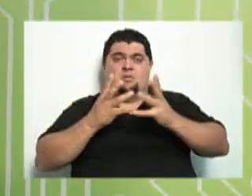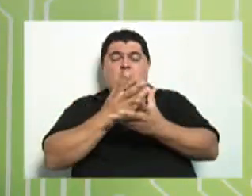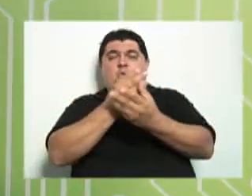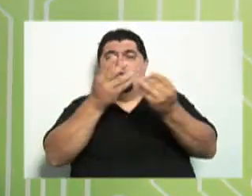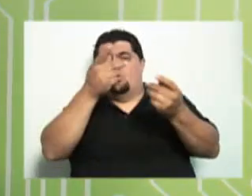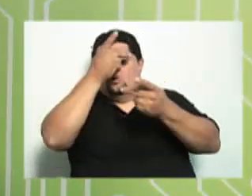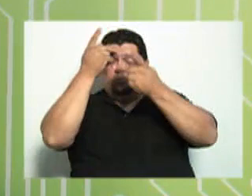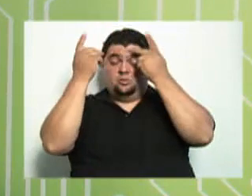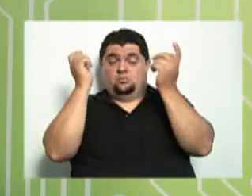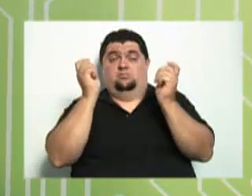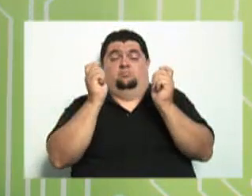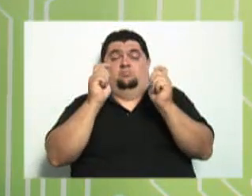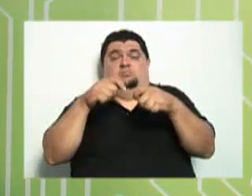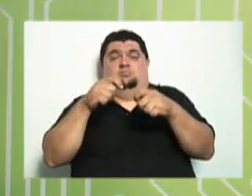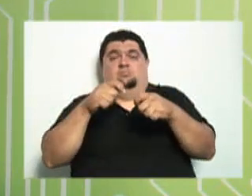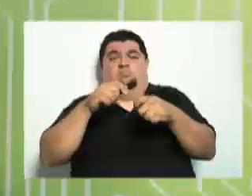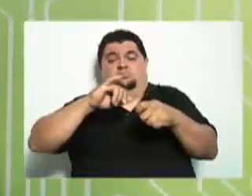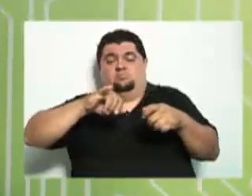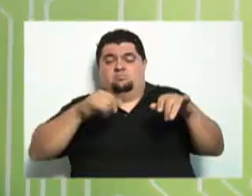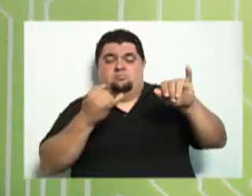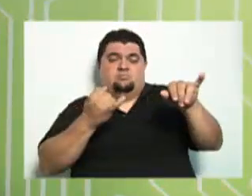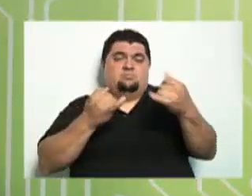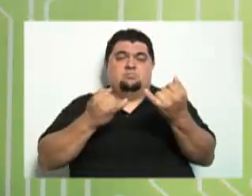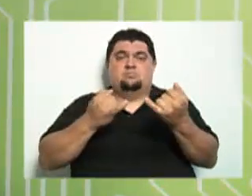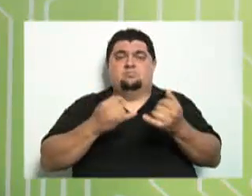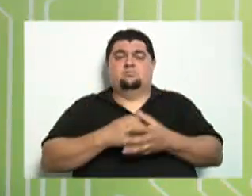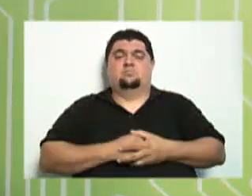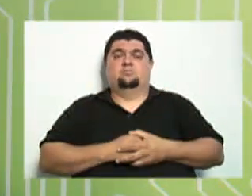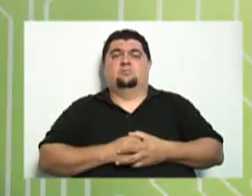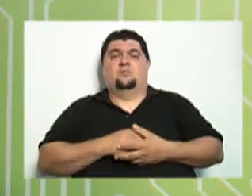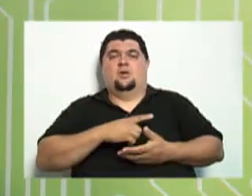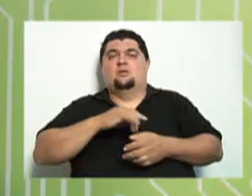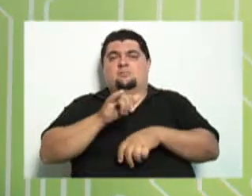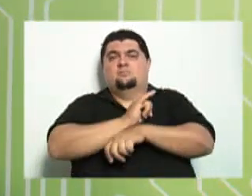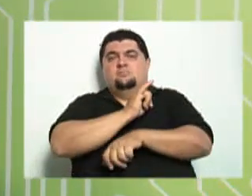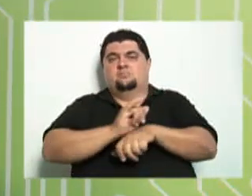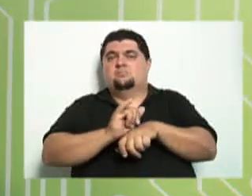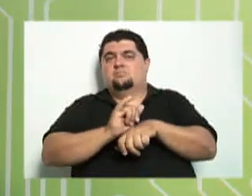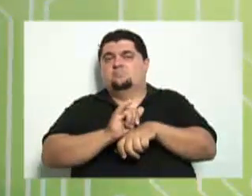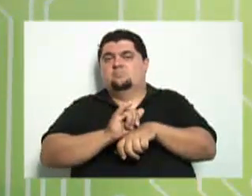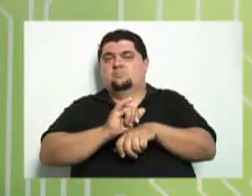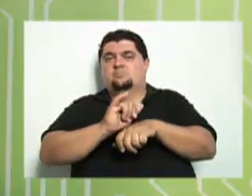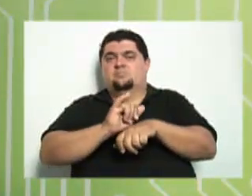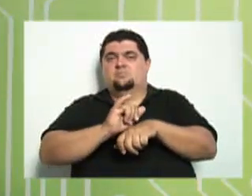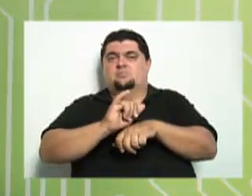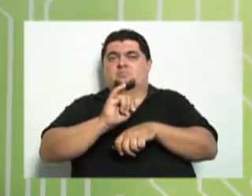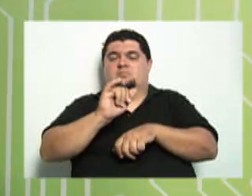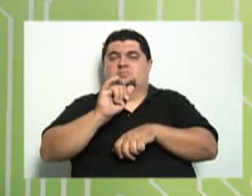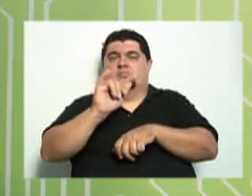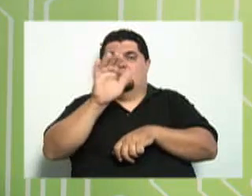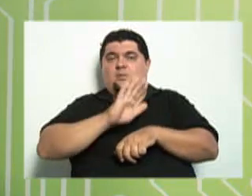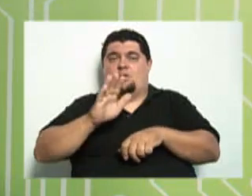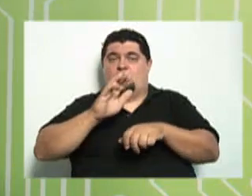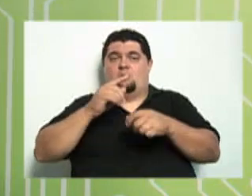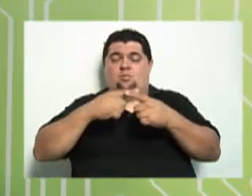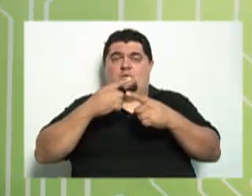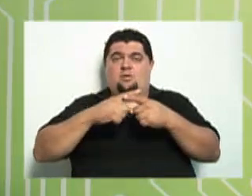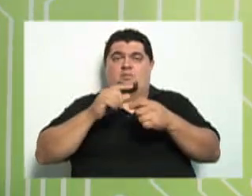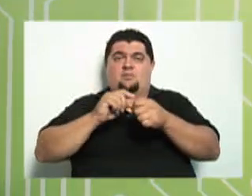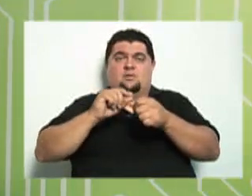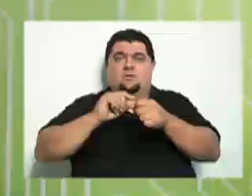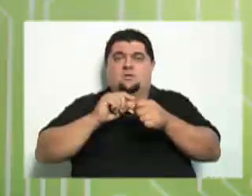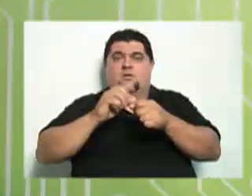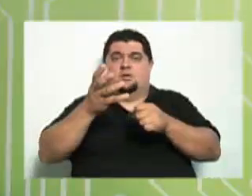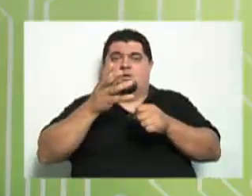tentam defender. Essa ideia de que deve haver uma estratégia nacional para a promoção do desenvolvimento. Se a gente